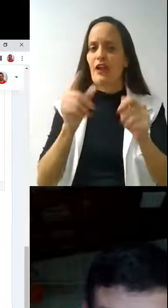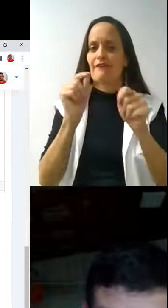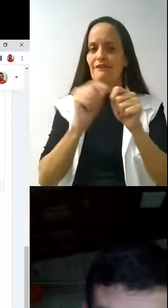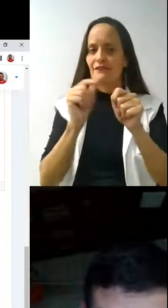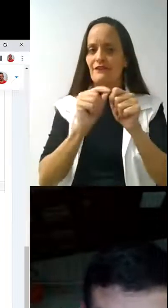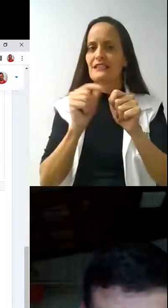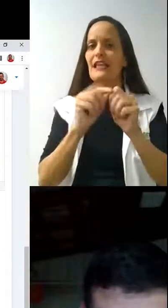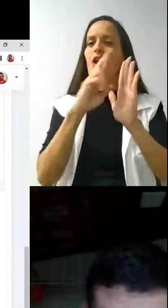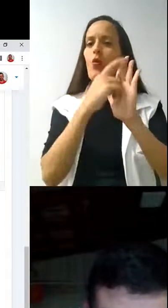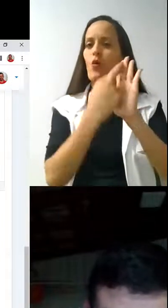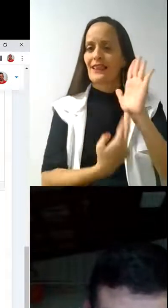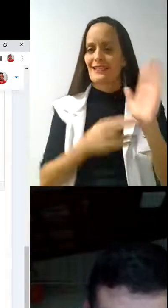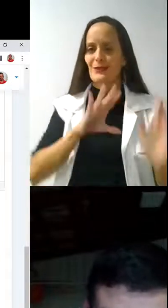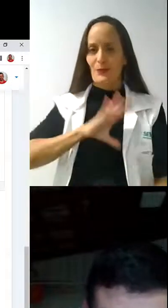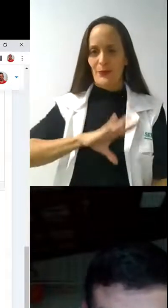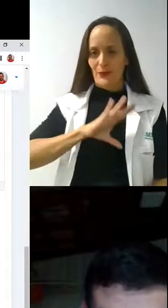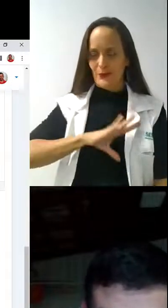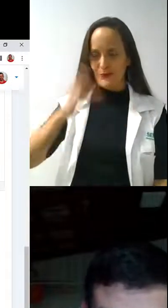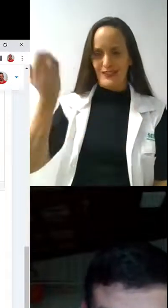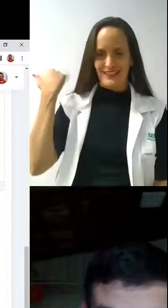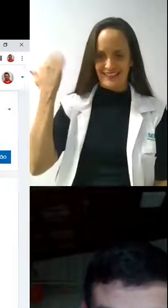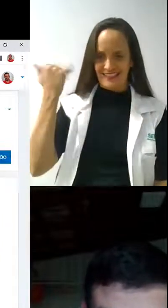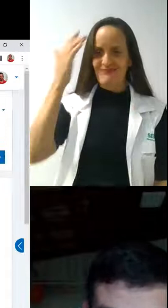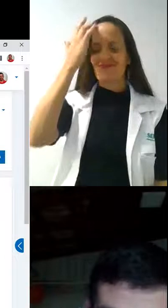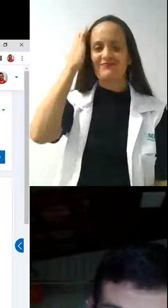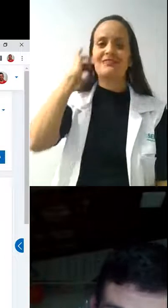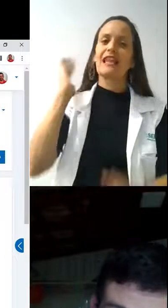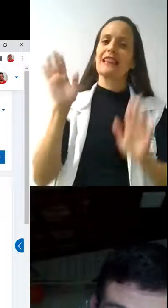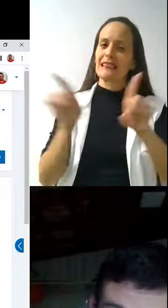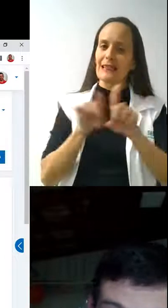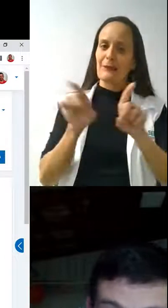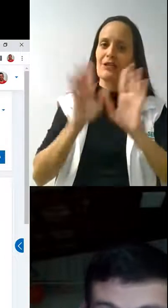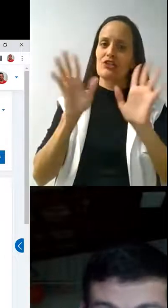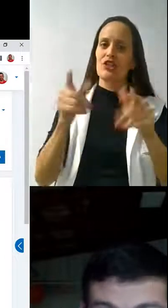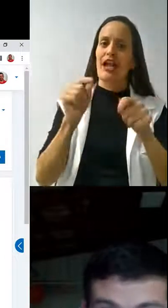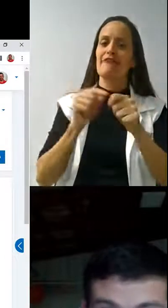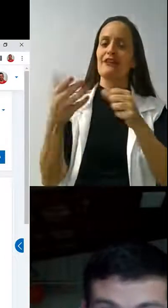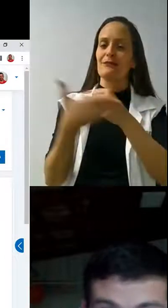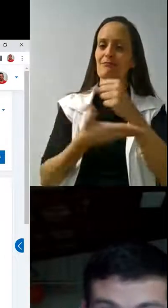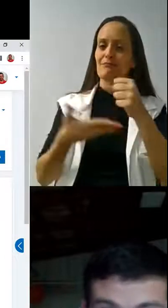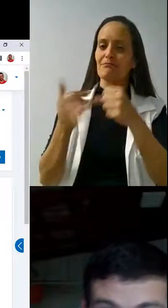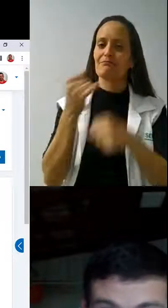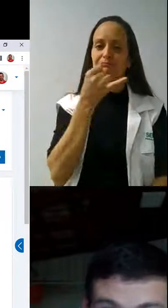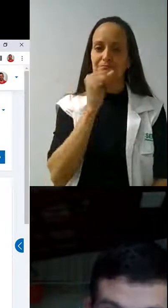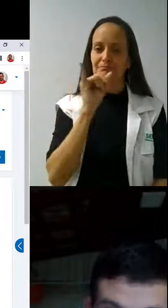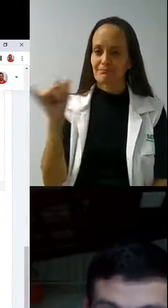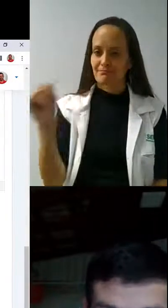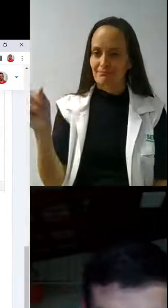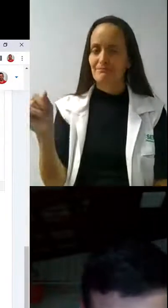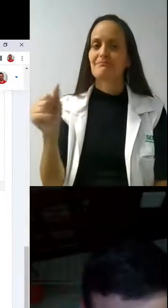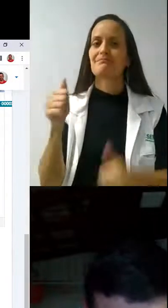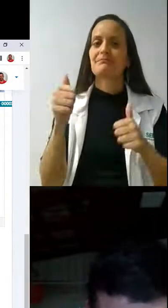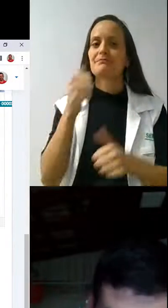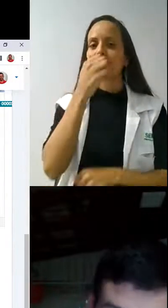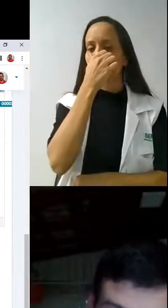certo? Fundamentos de eletricidade também, né? Já finalizaram, né? Dia 10/8. E